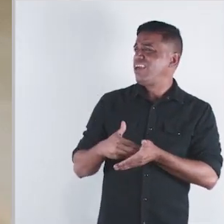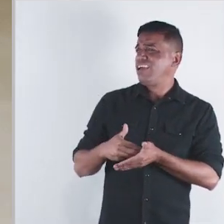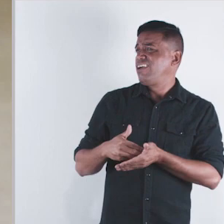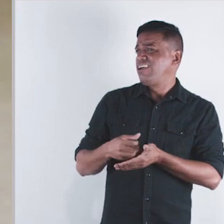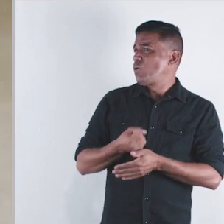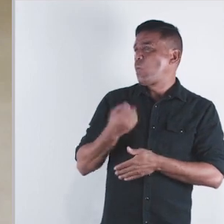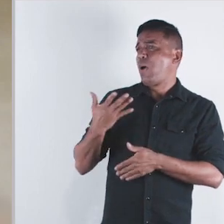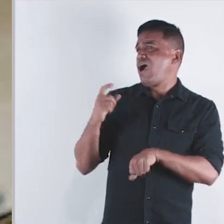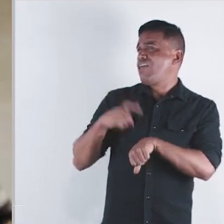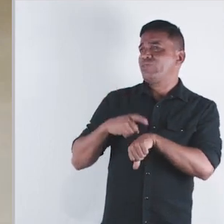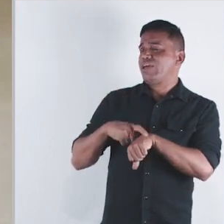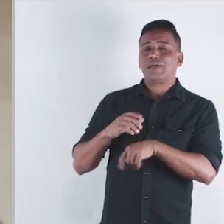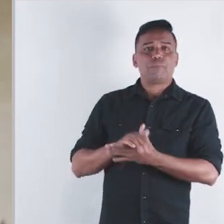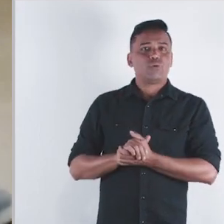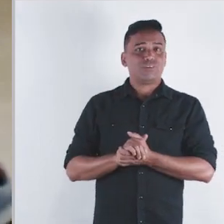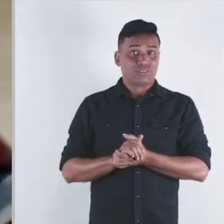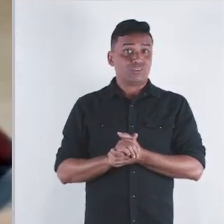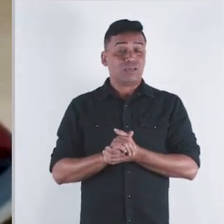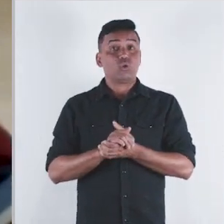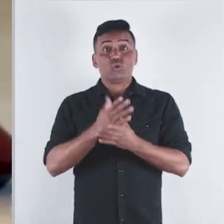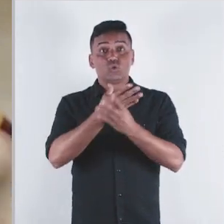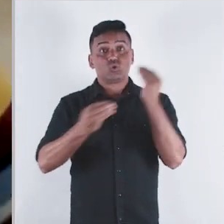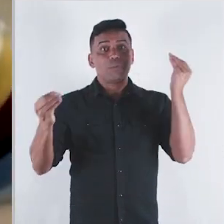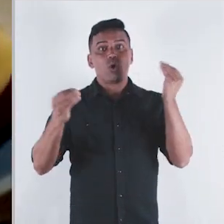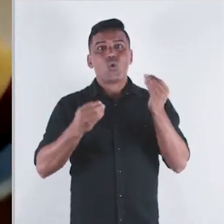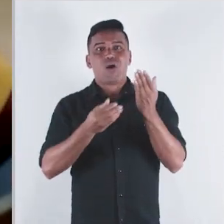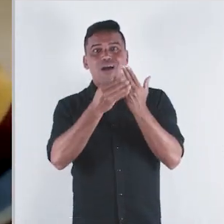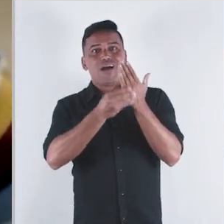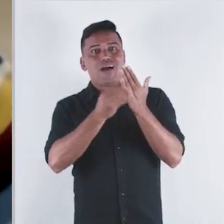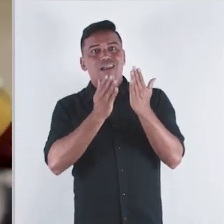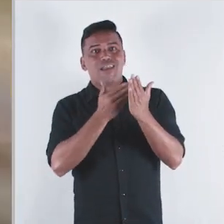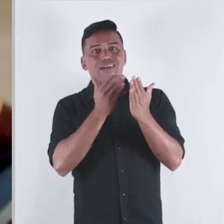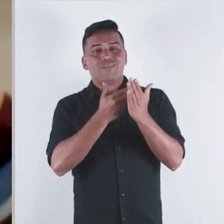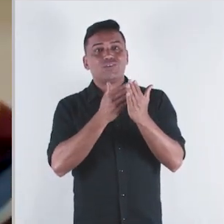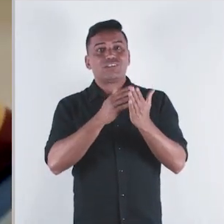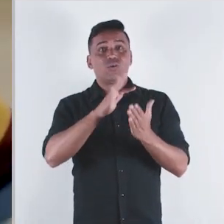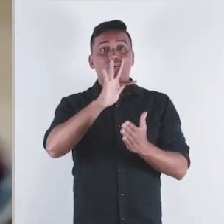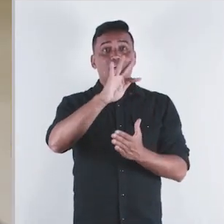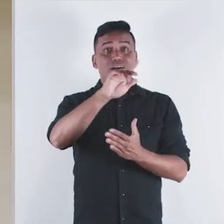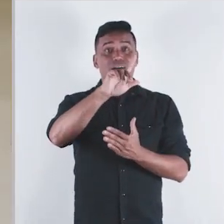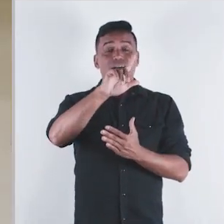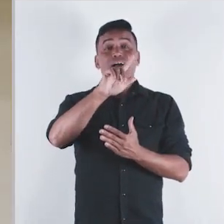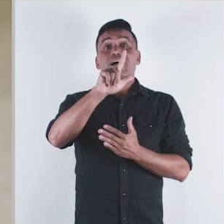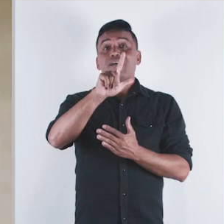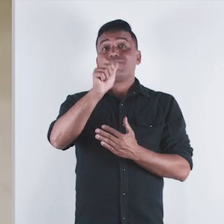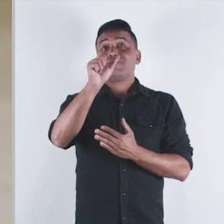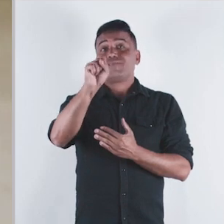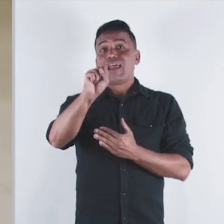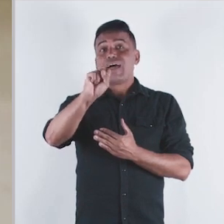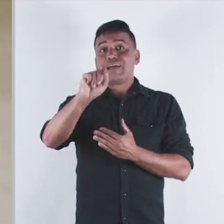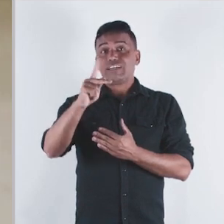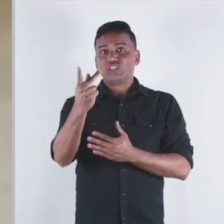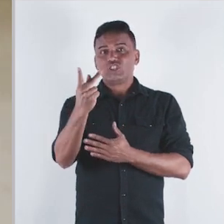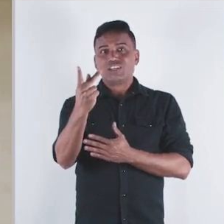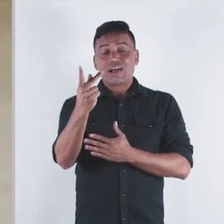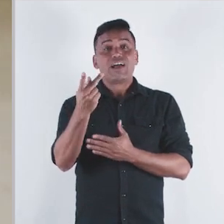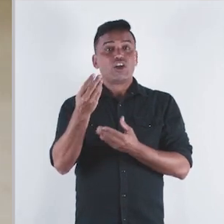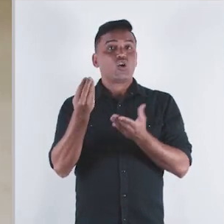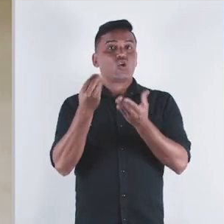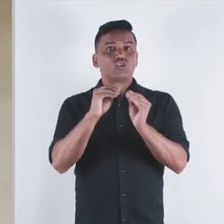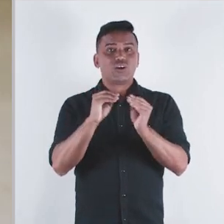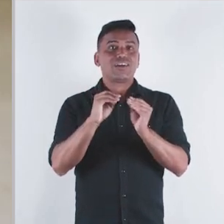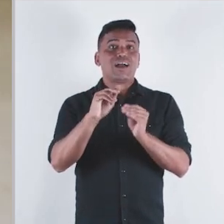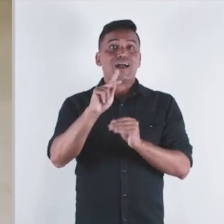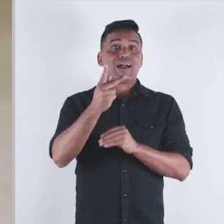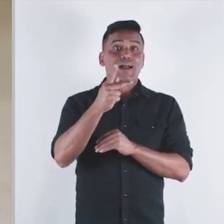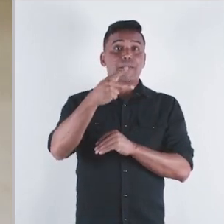gente reconstrói uma obra que estava num software X, por exemplo, Flash, que desapareceu, reconstrói em HTML, tá, mas quanto tempo